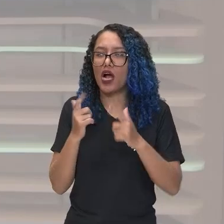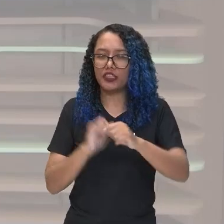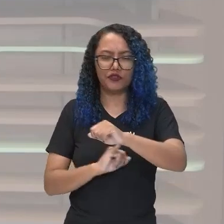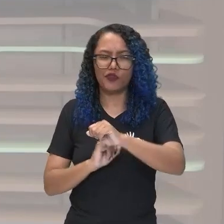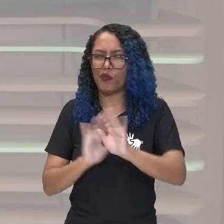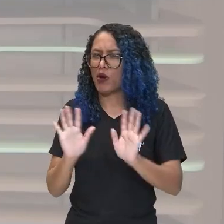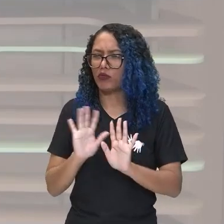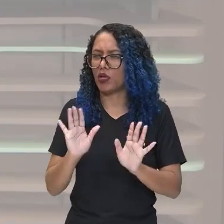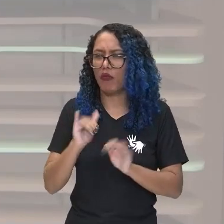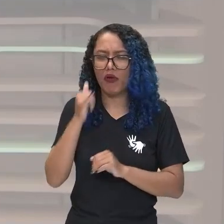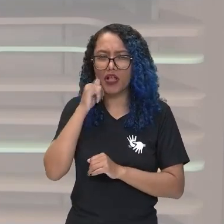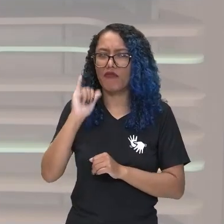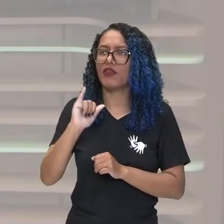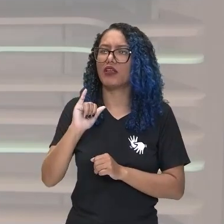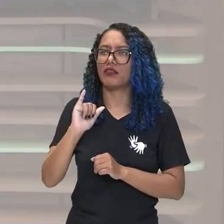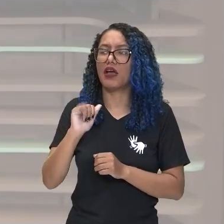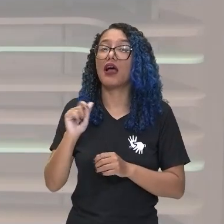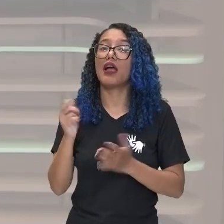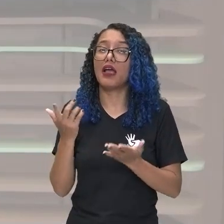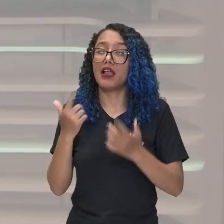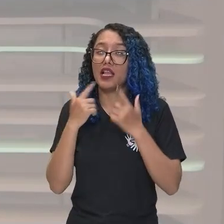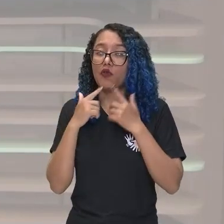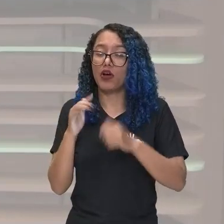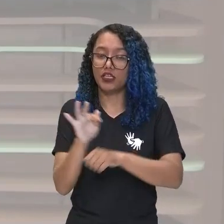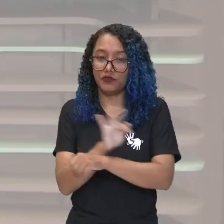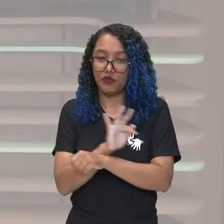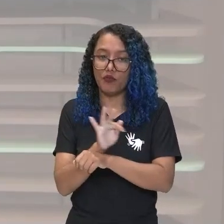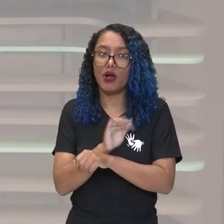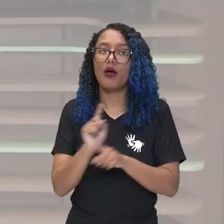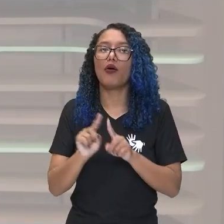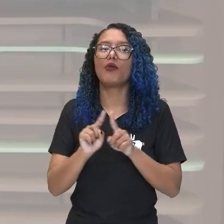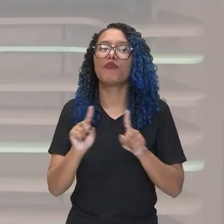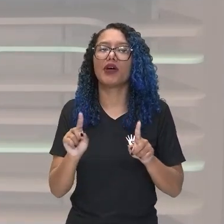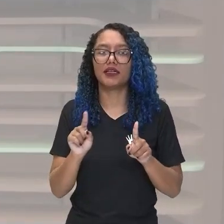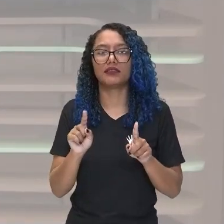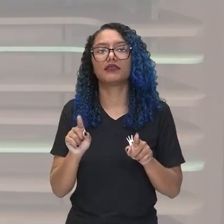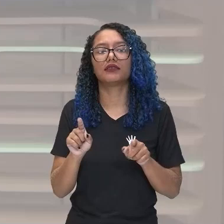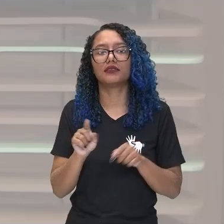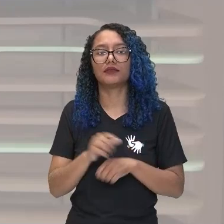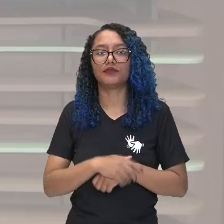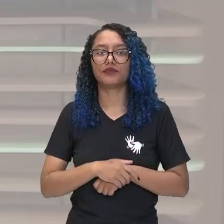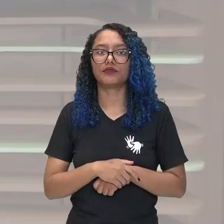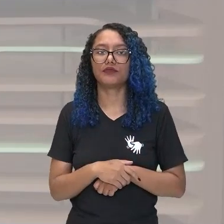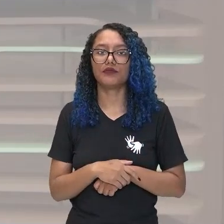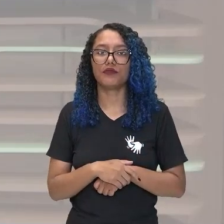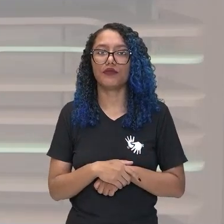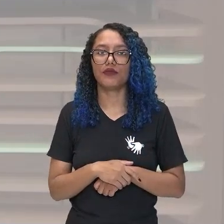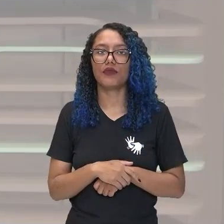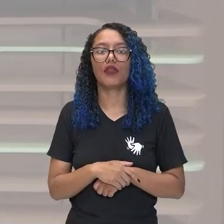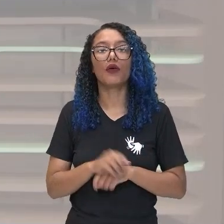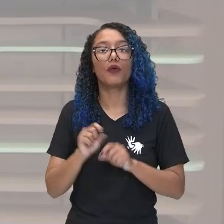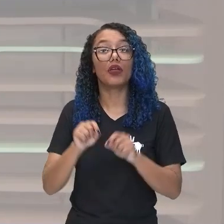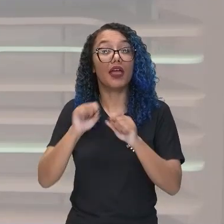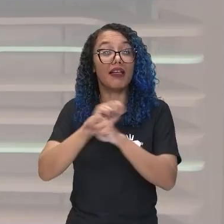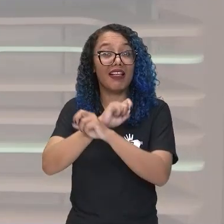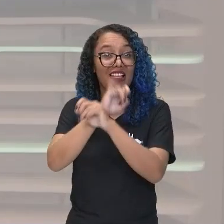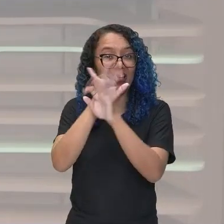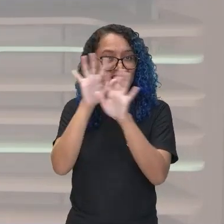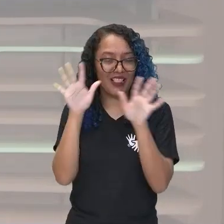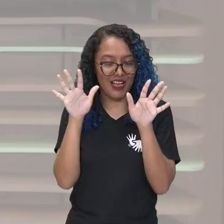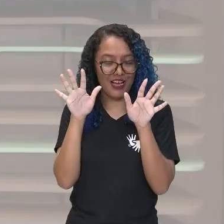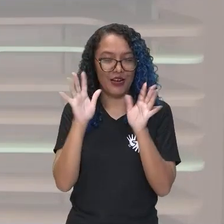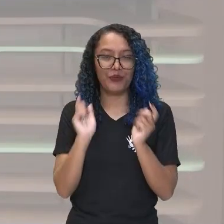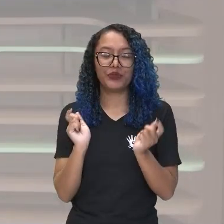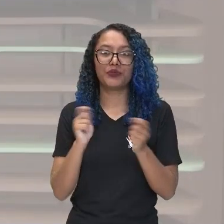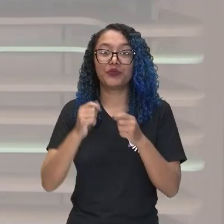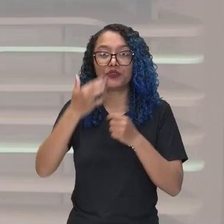informal, uma linguagem formal nem também informal. Eles vão utilizar uma linguagem clara, uma linguagem objetiva, que você